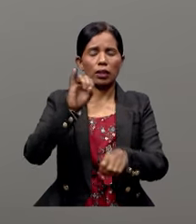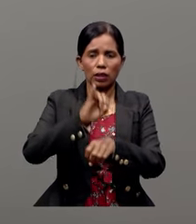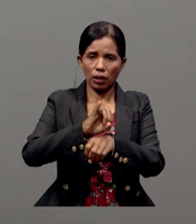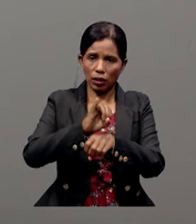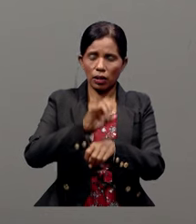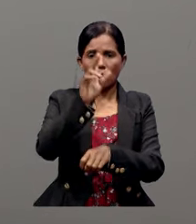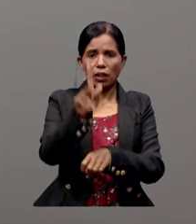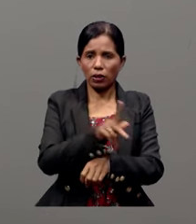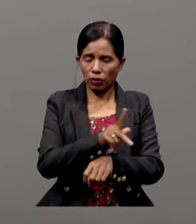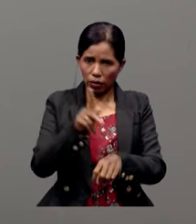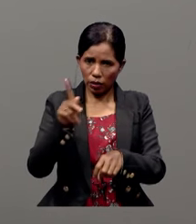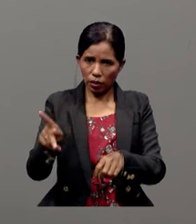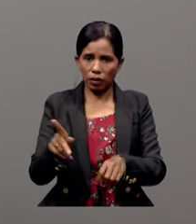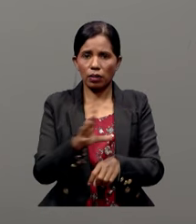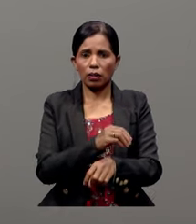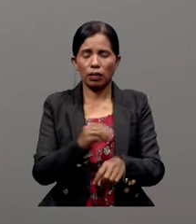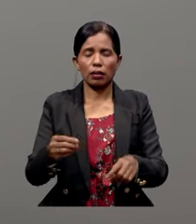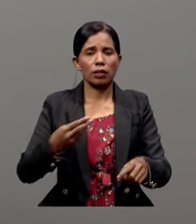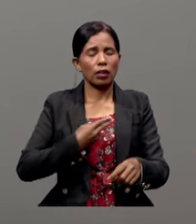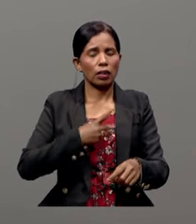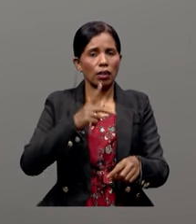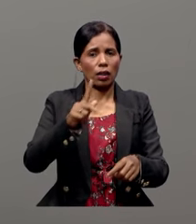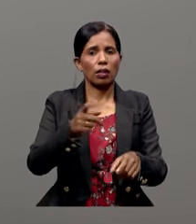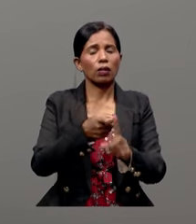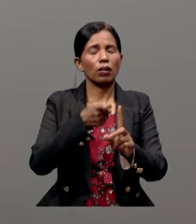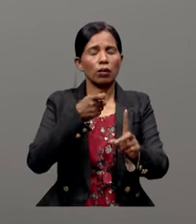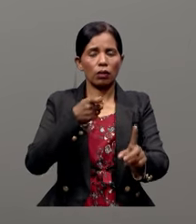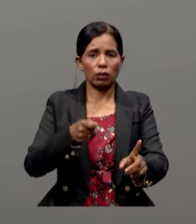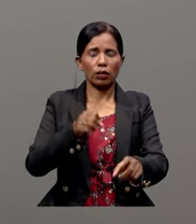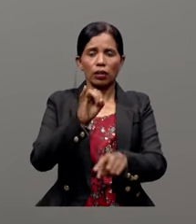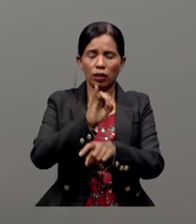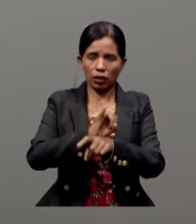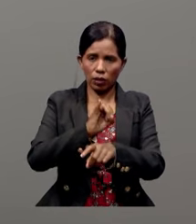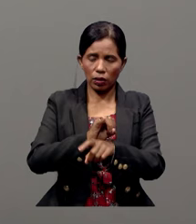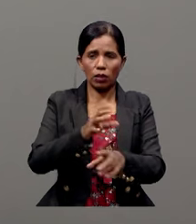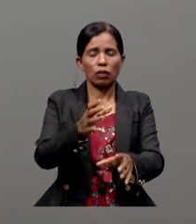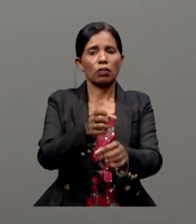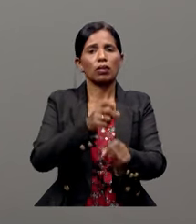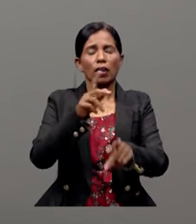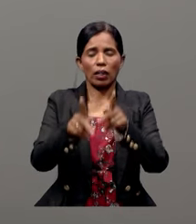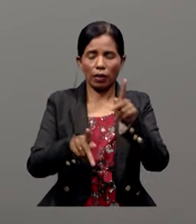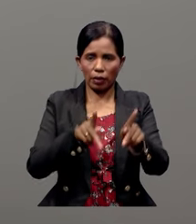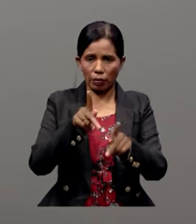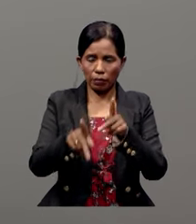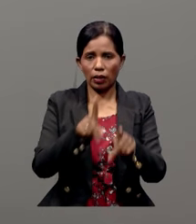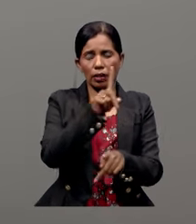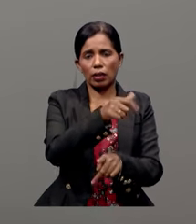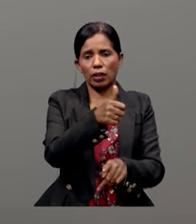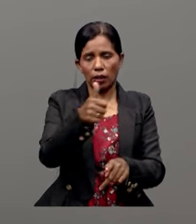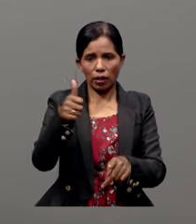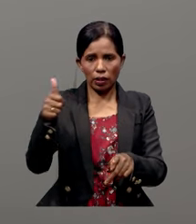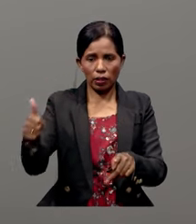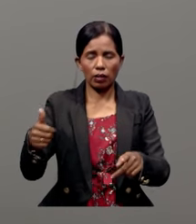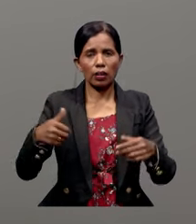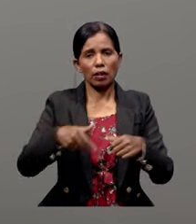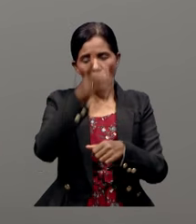Igreja. É mais uma atitude pastoral de acolher cada pessoa, porque cada pessoa é filho de